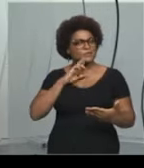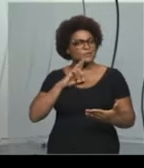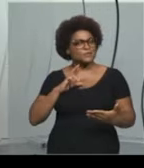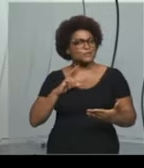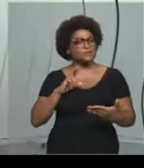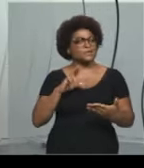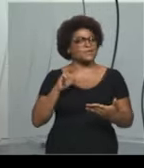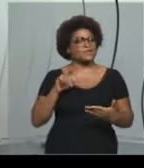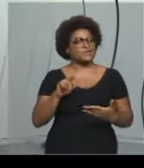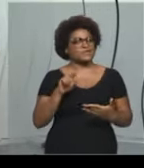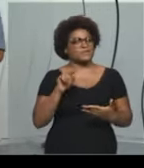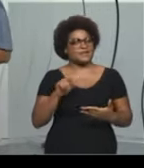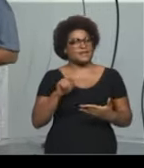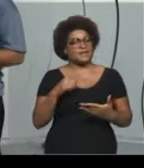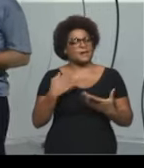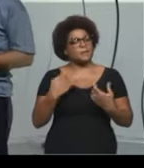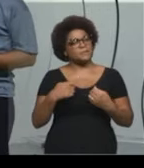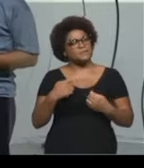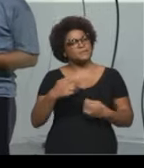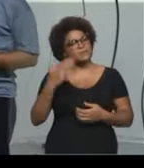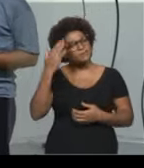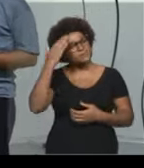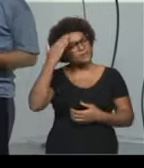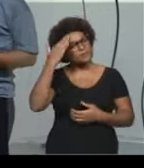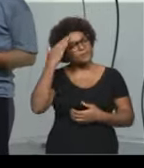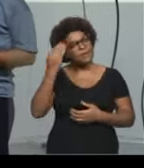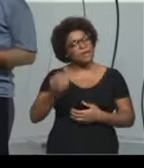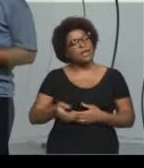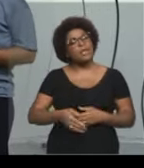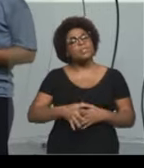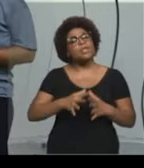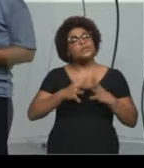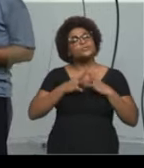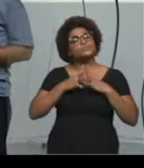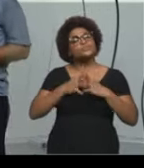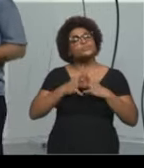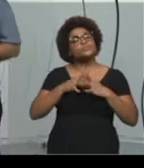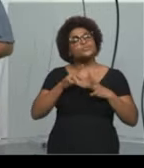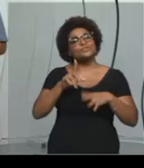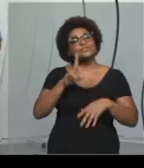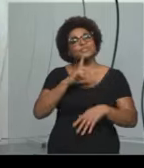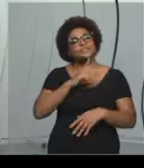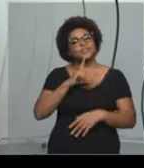das dúvidas que vocês estão tendo, ok?